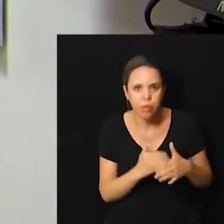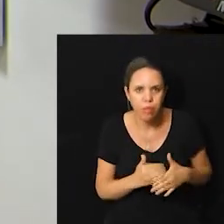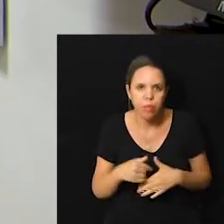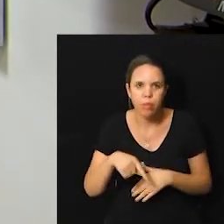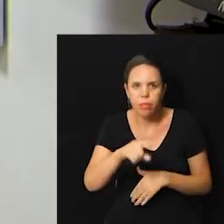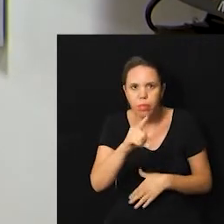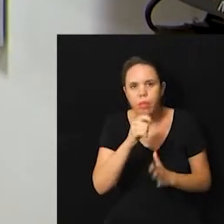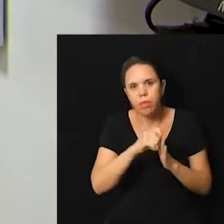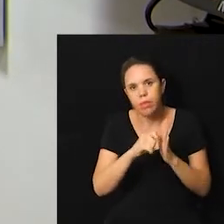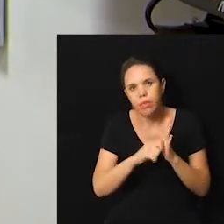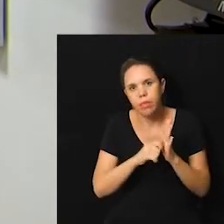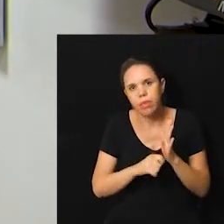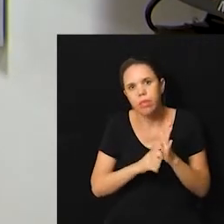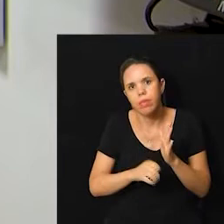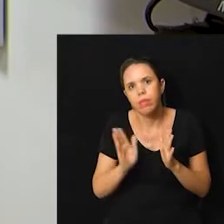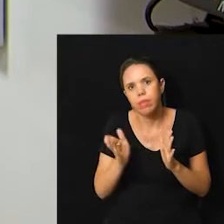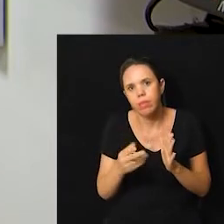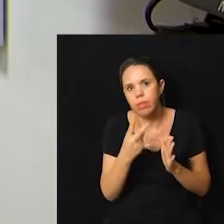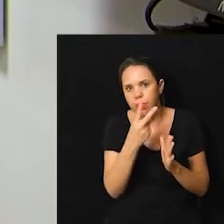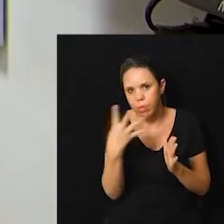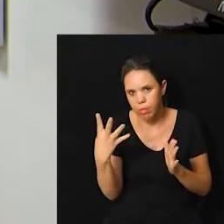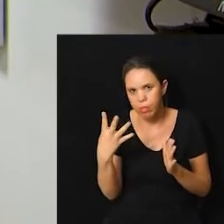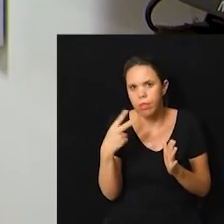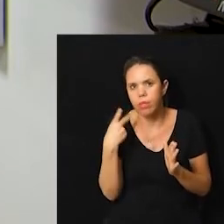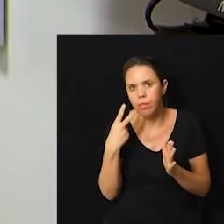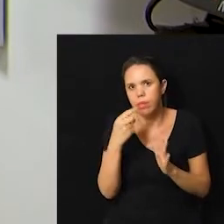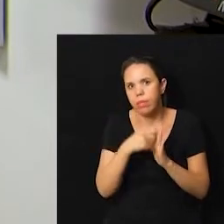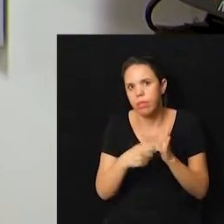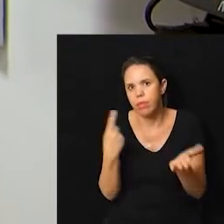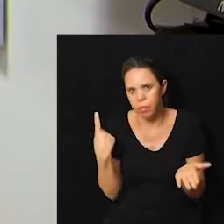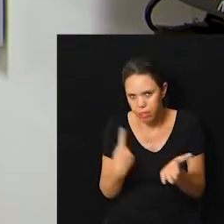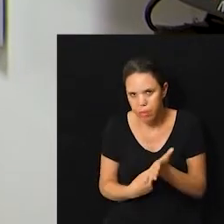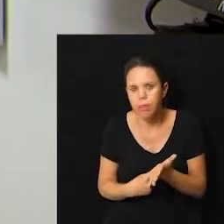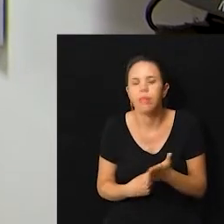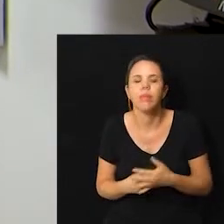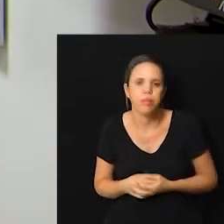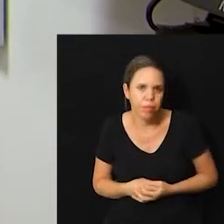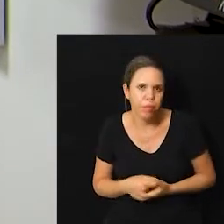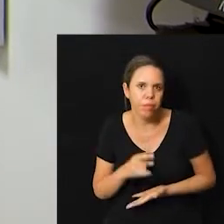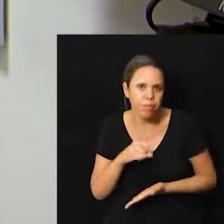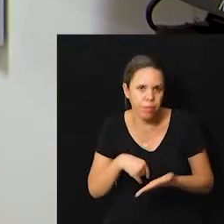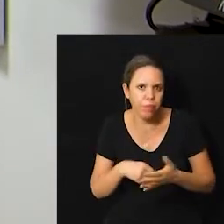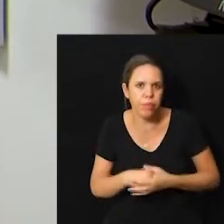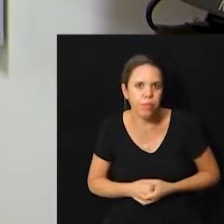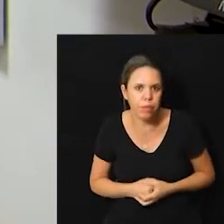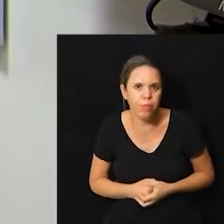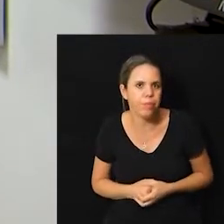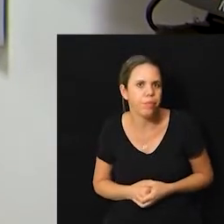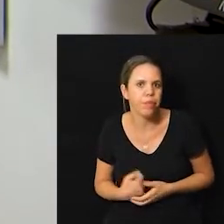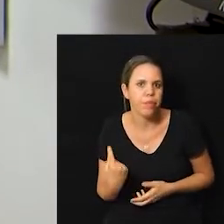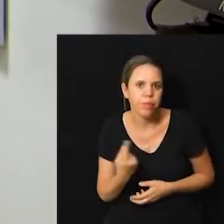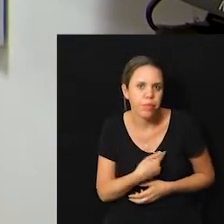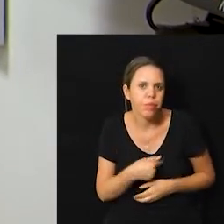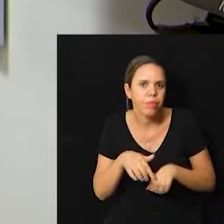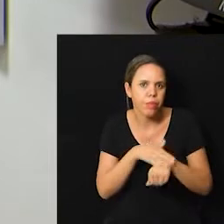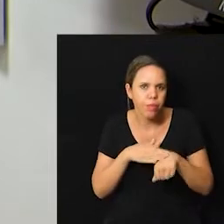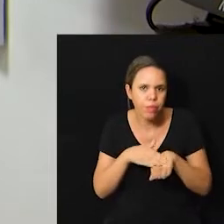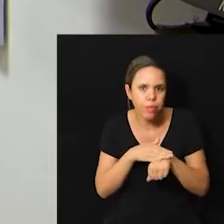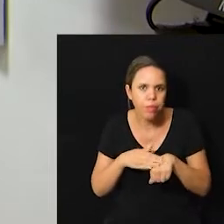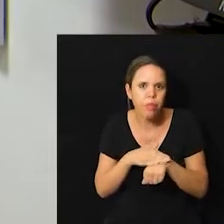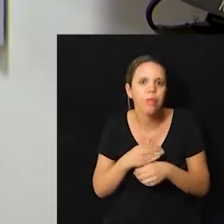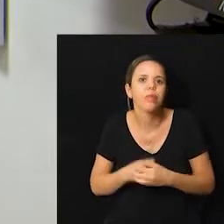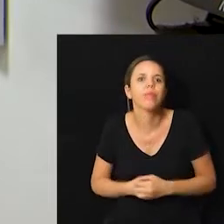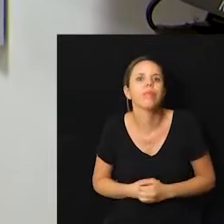pensamos irão assinar. E nós já temos 24 vereadores que se comprometeram a assinar esse documento. Porque